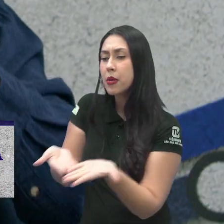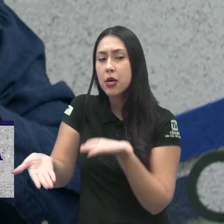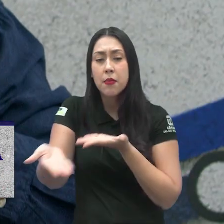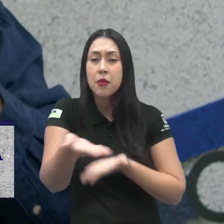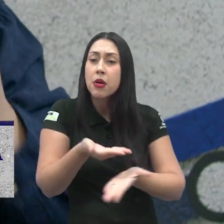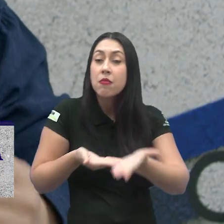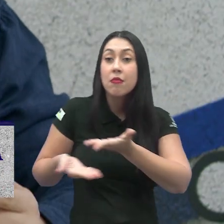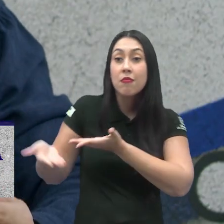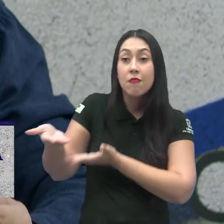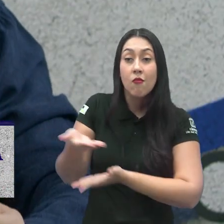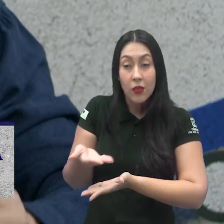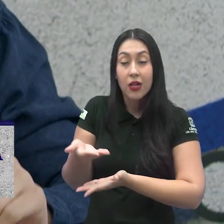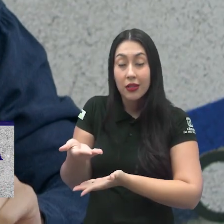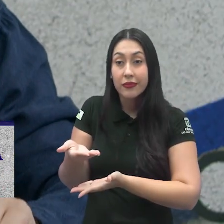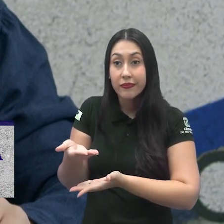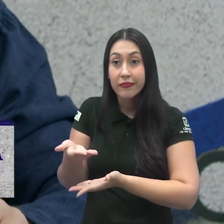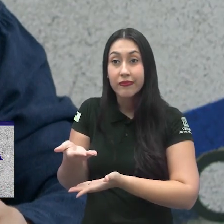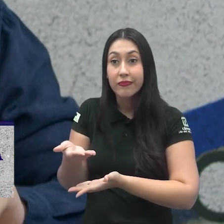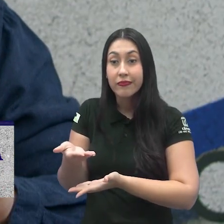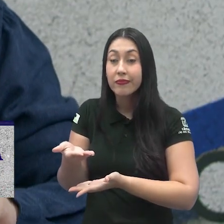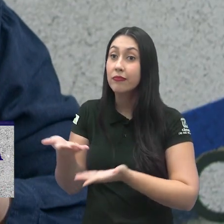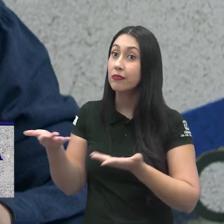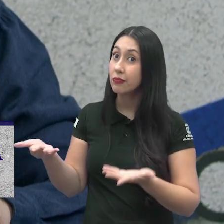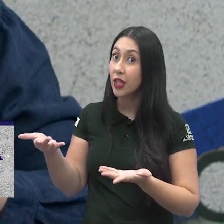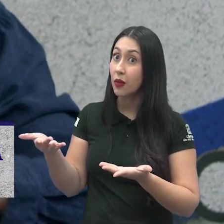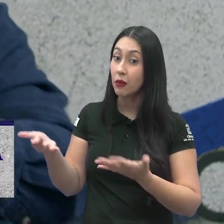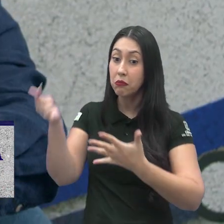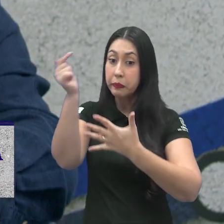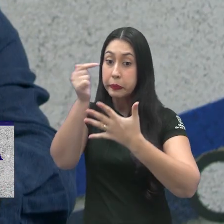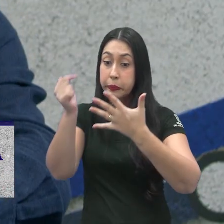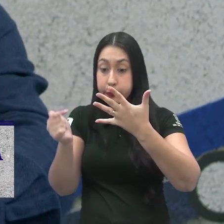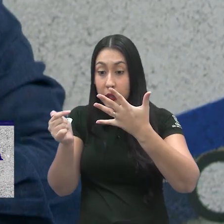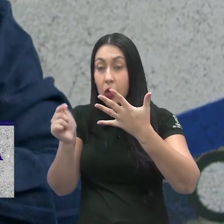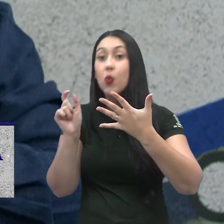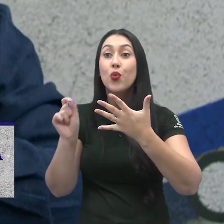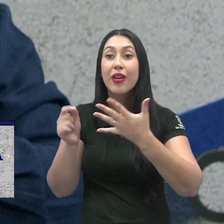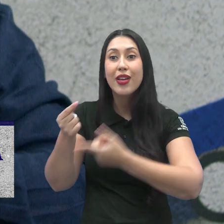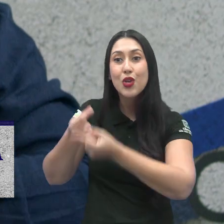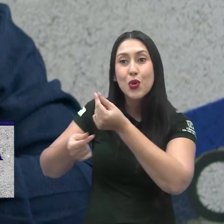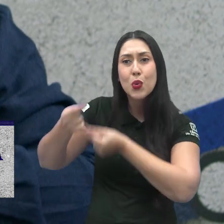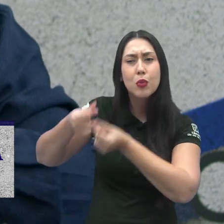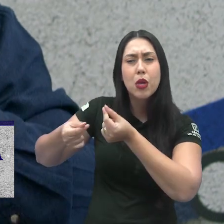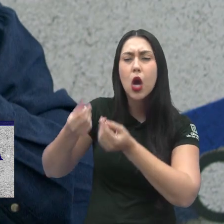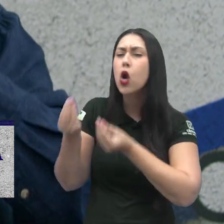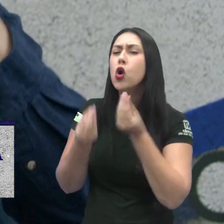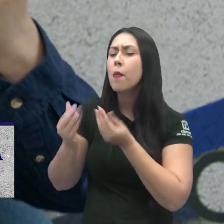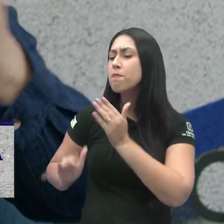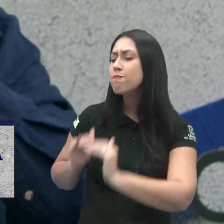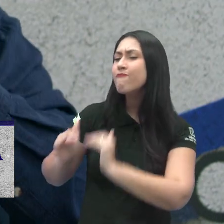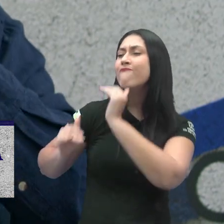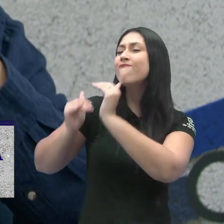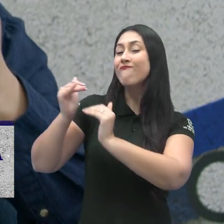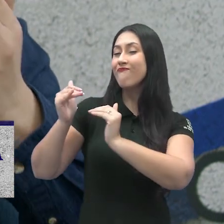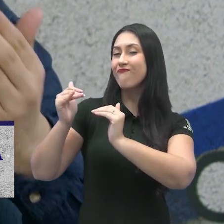das empresas e das organizações nos seus vários âmbitos, um deles, consequentemente, é o da economia. Como o país se desenvolve,